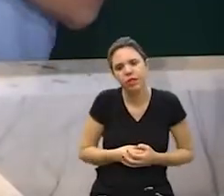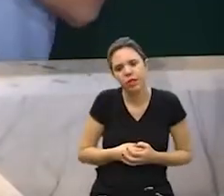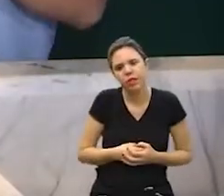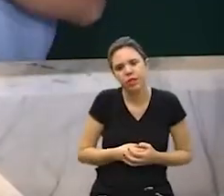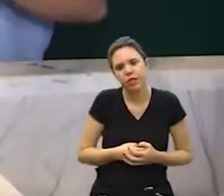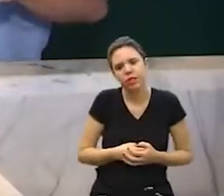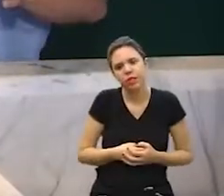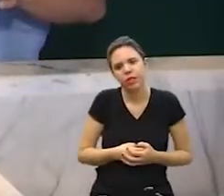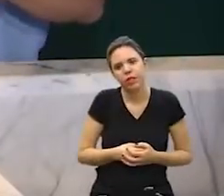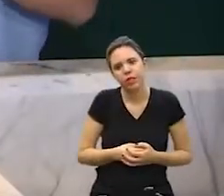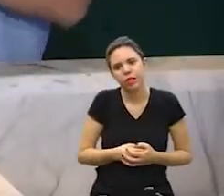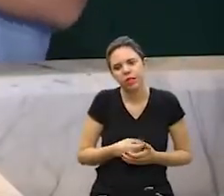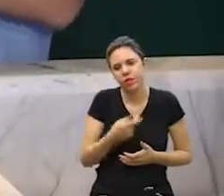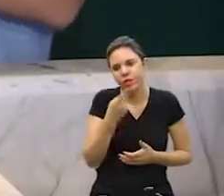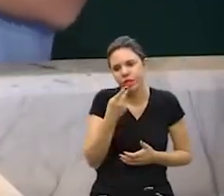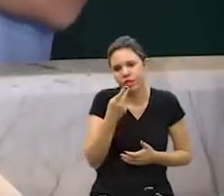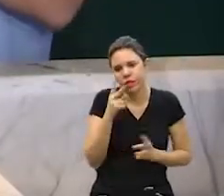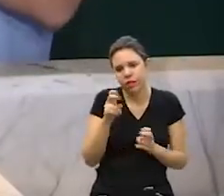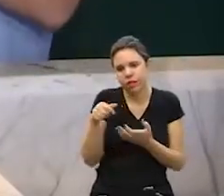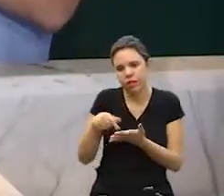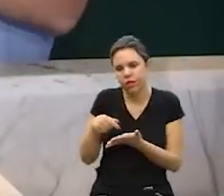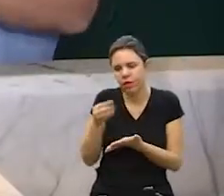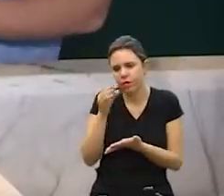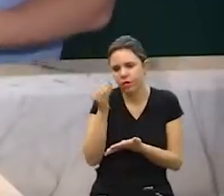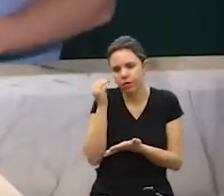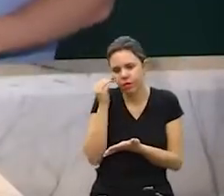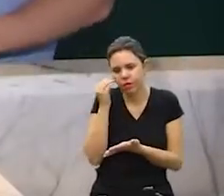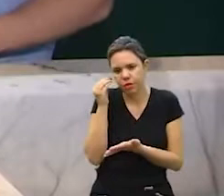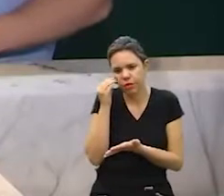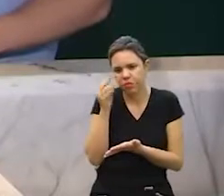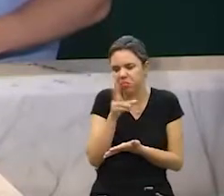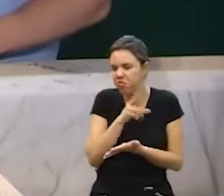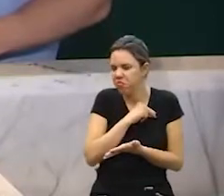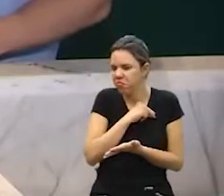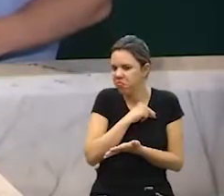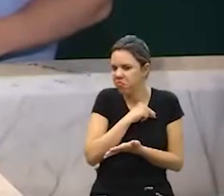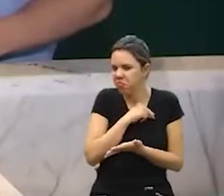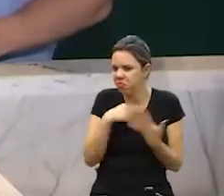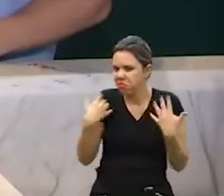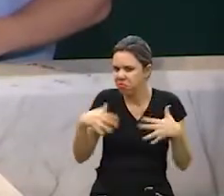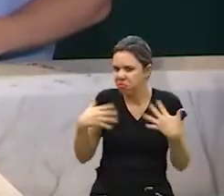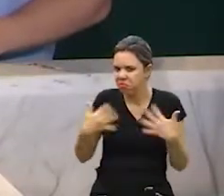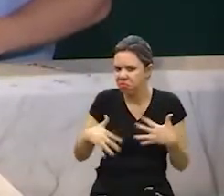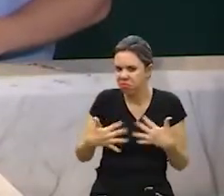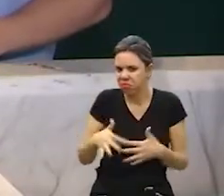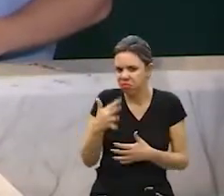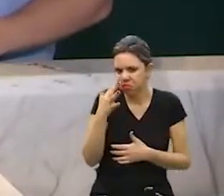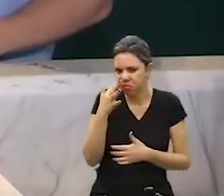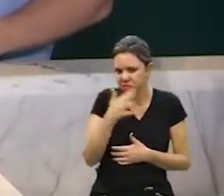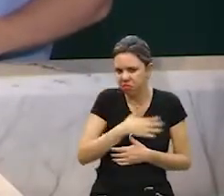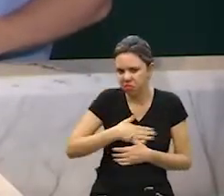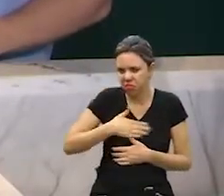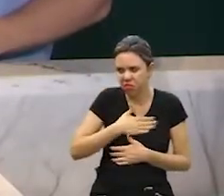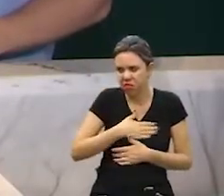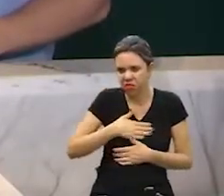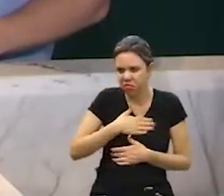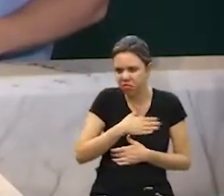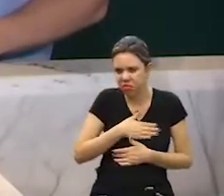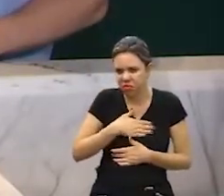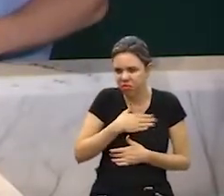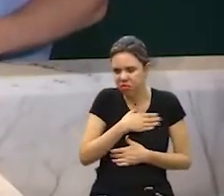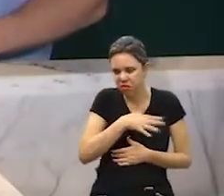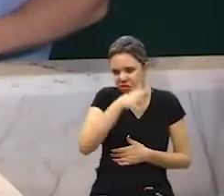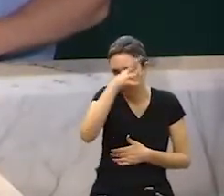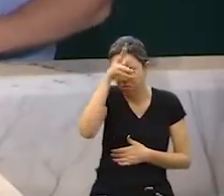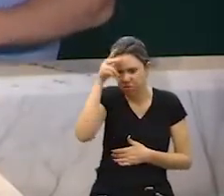vamos. Assim, a gente segue. Vou falar então sobre esse drink aqui. Gente, muito bom, hein? Gostou? Gostei. Gostou do